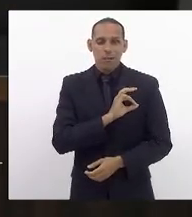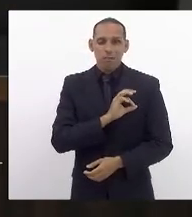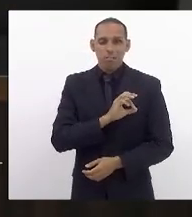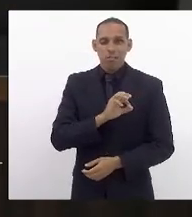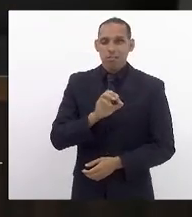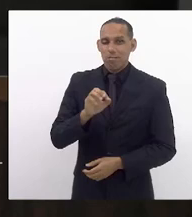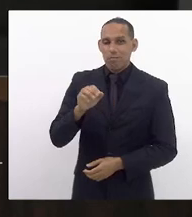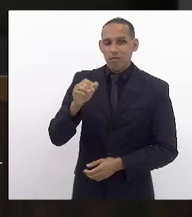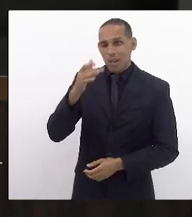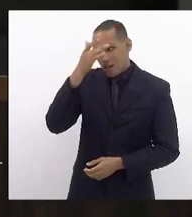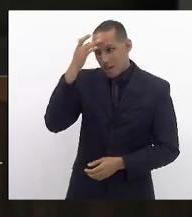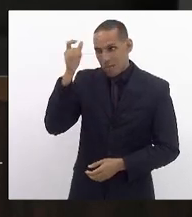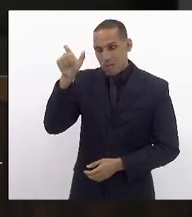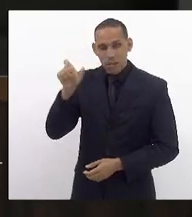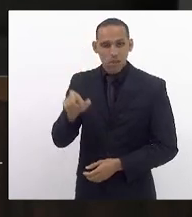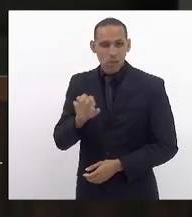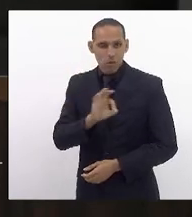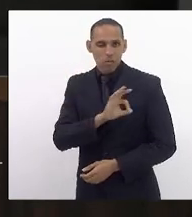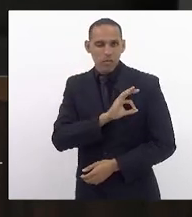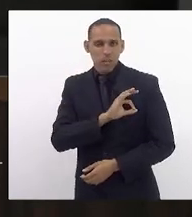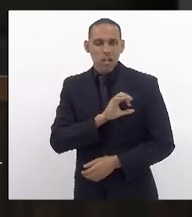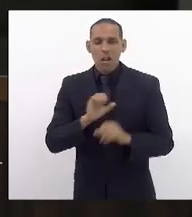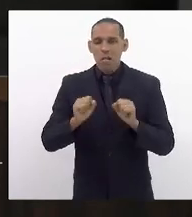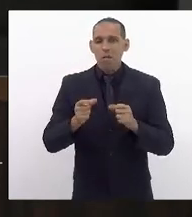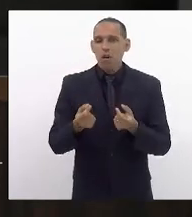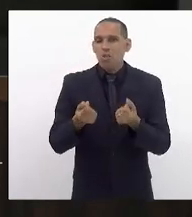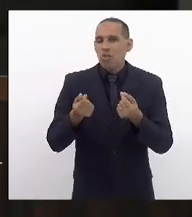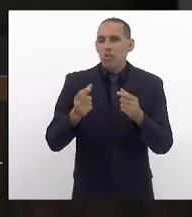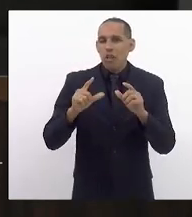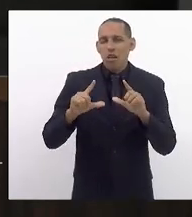aderir à GRAM em detrimento do posto acima.